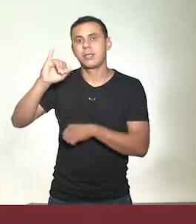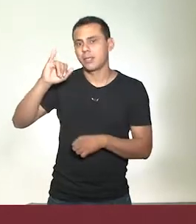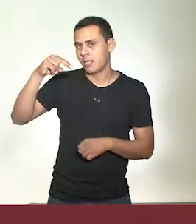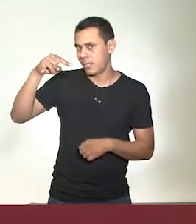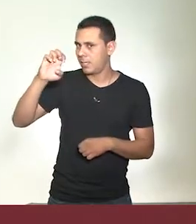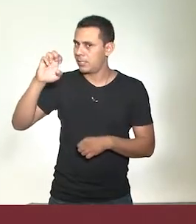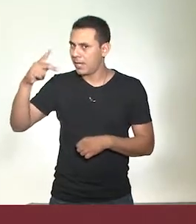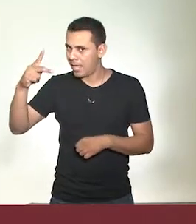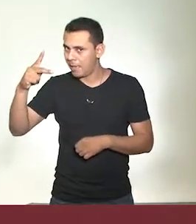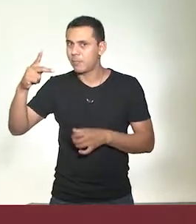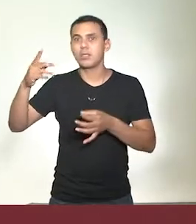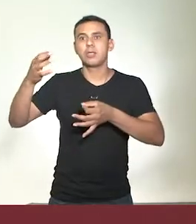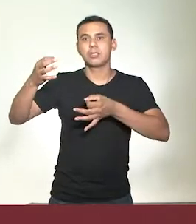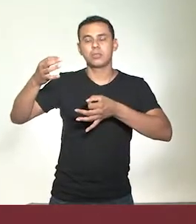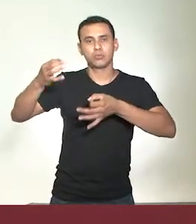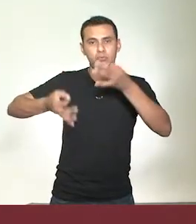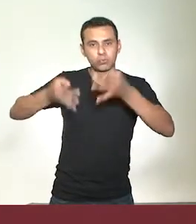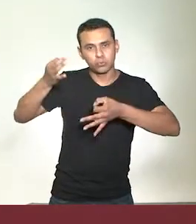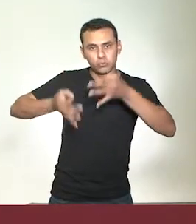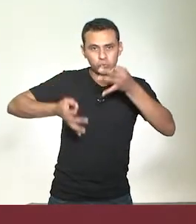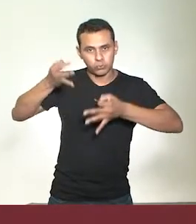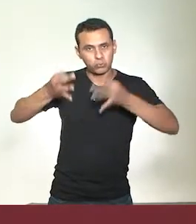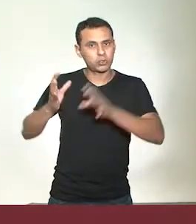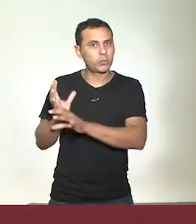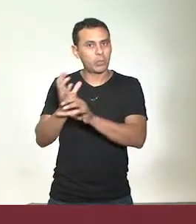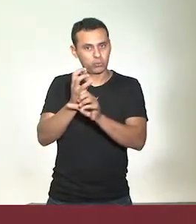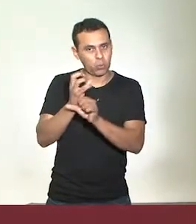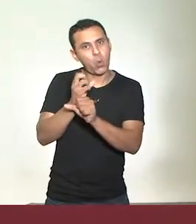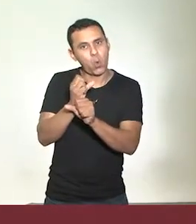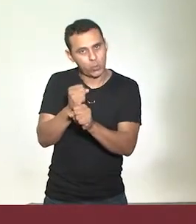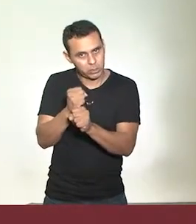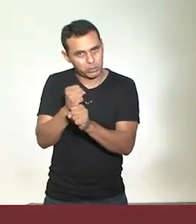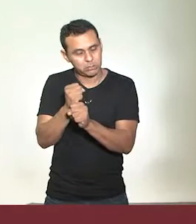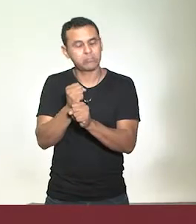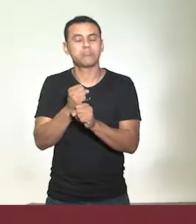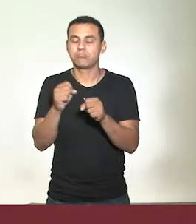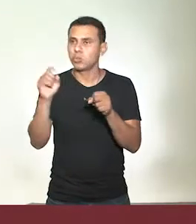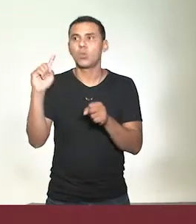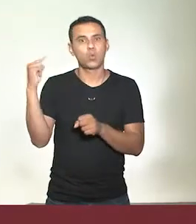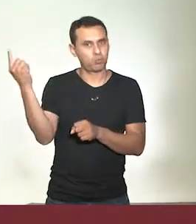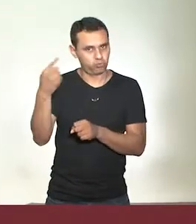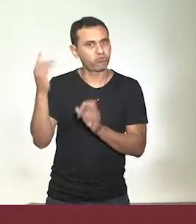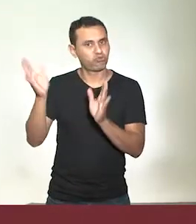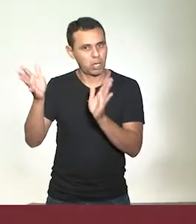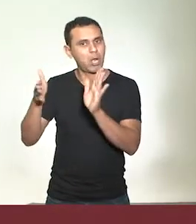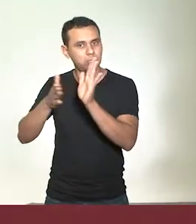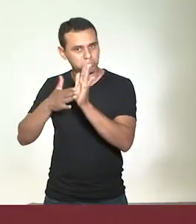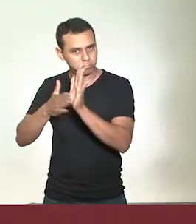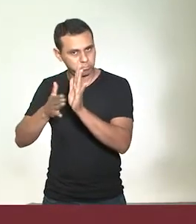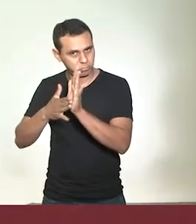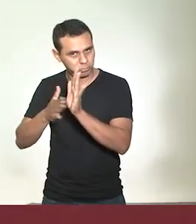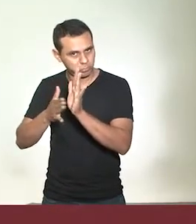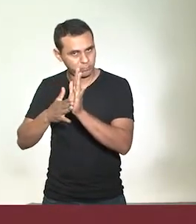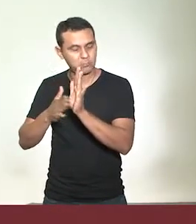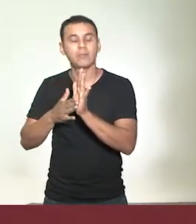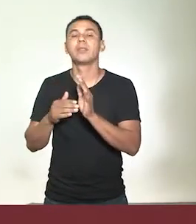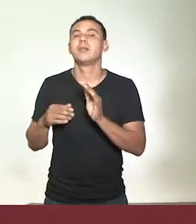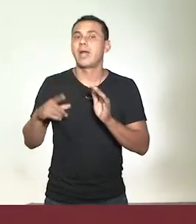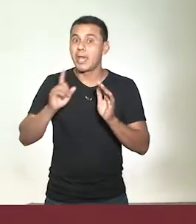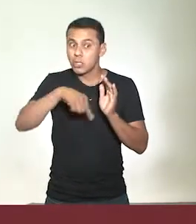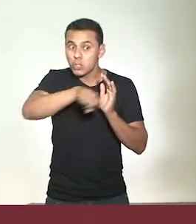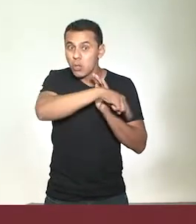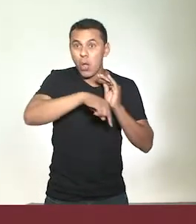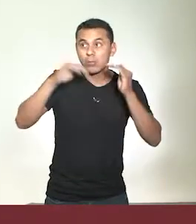publicizadas é tanto na pelo pelo é através do INEP MEC como também pelo tribunal de contas da união